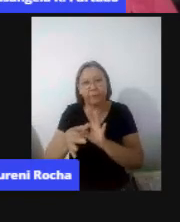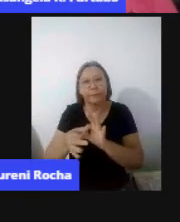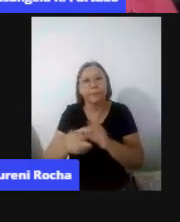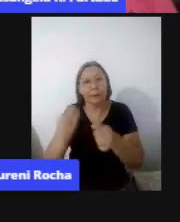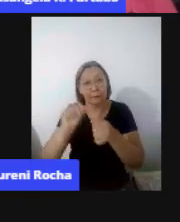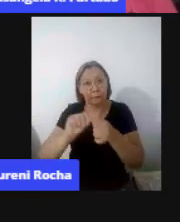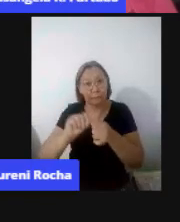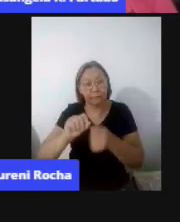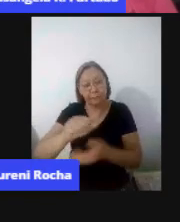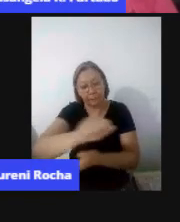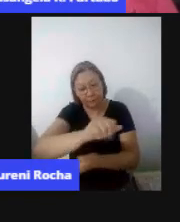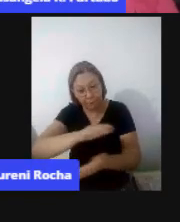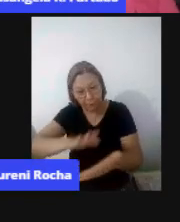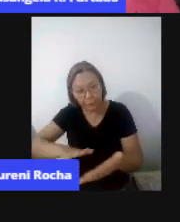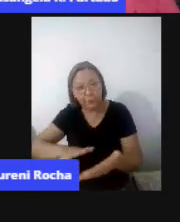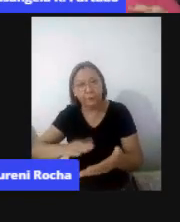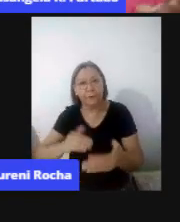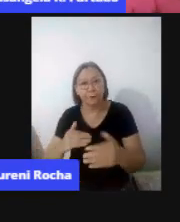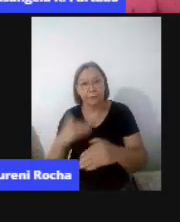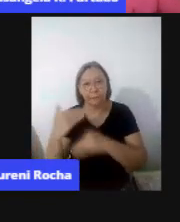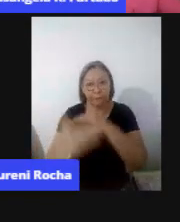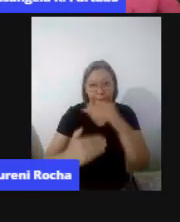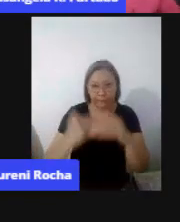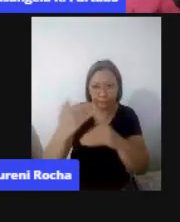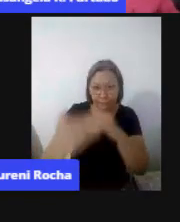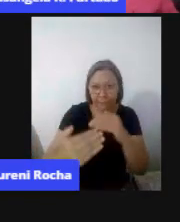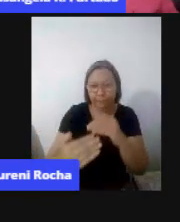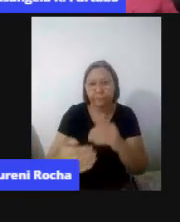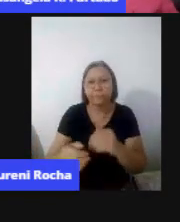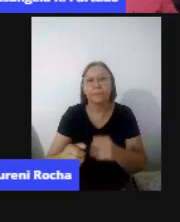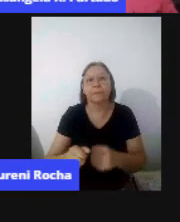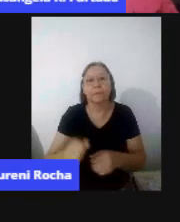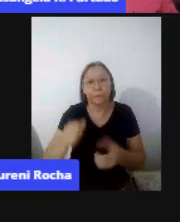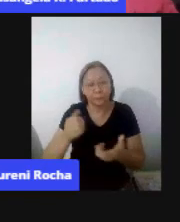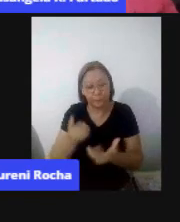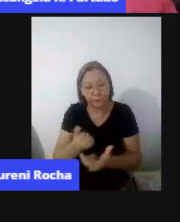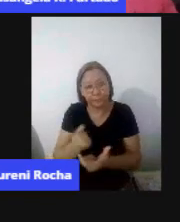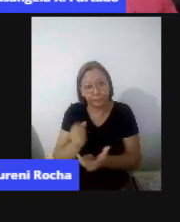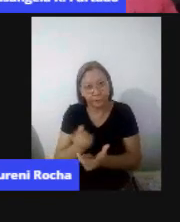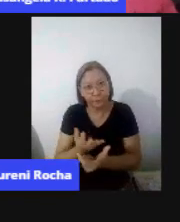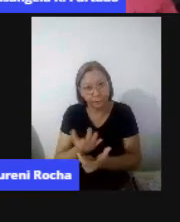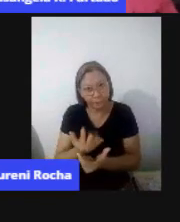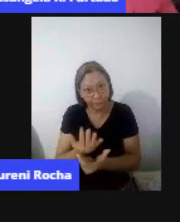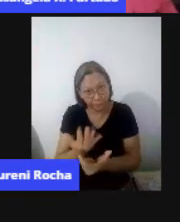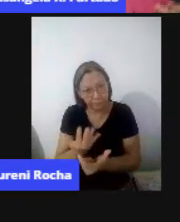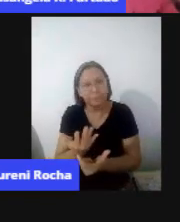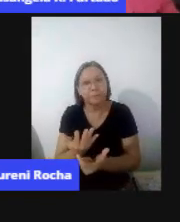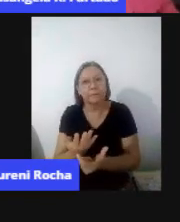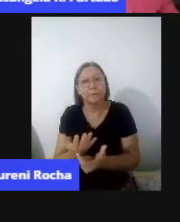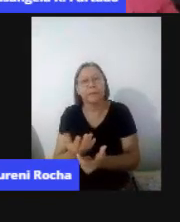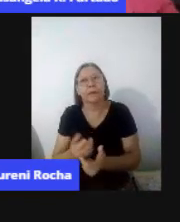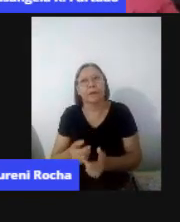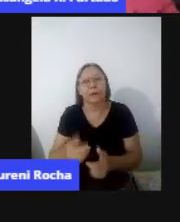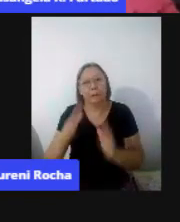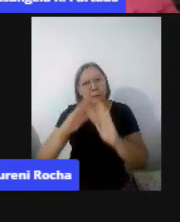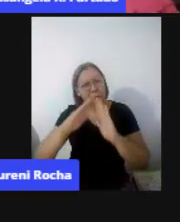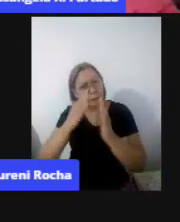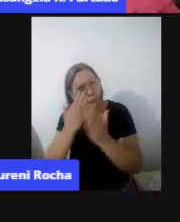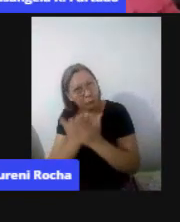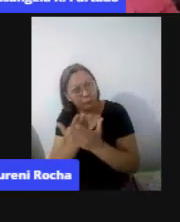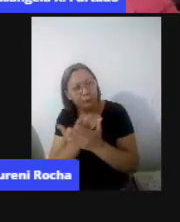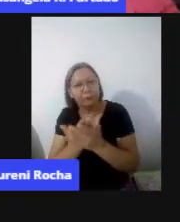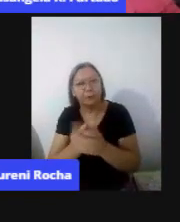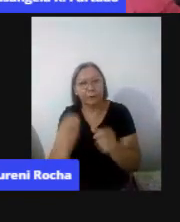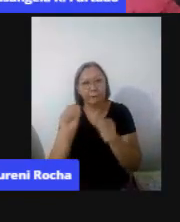alfabetização. Na minha escola a gente trabalha de forma conjunta, na minha EMEI, a